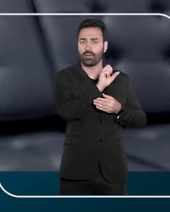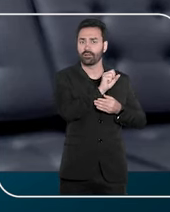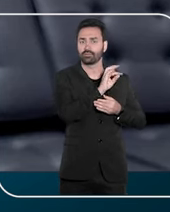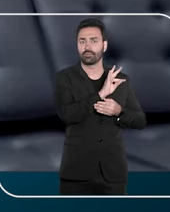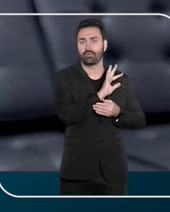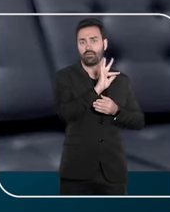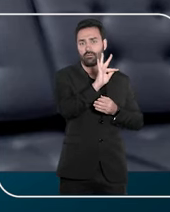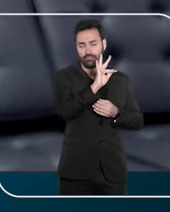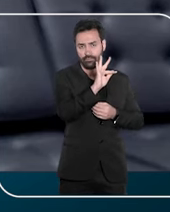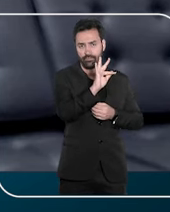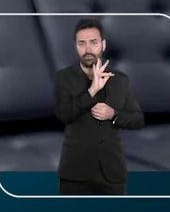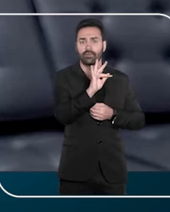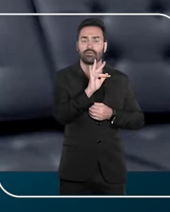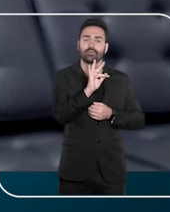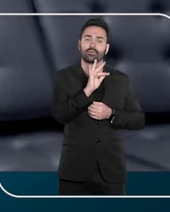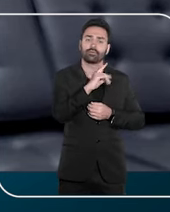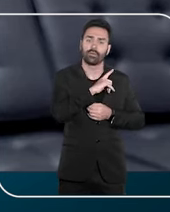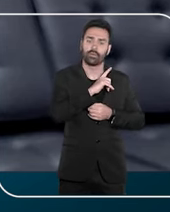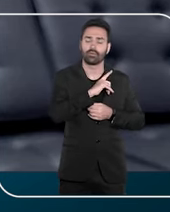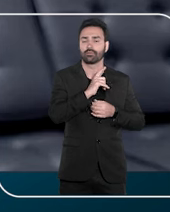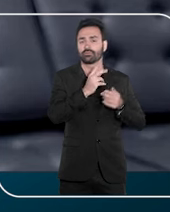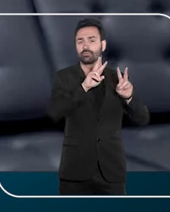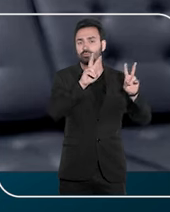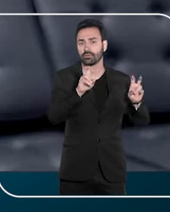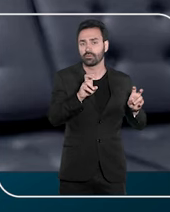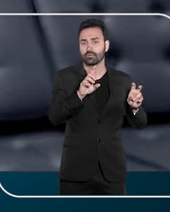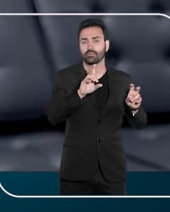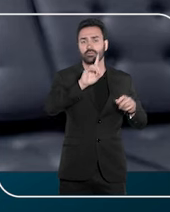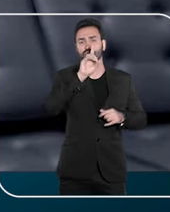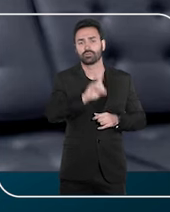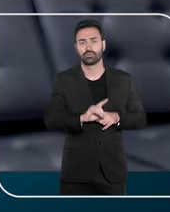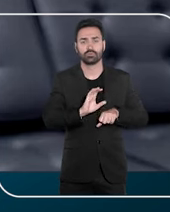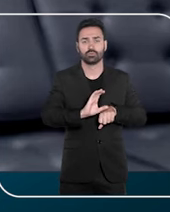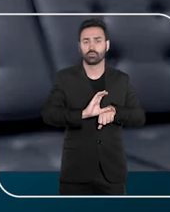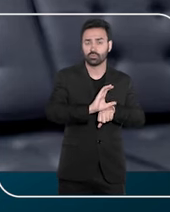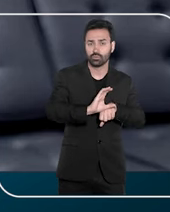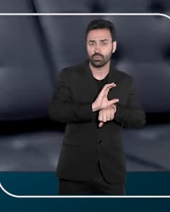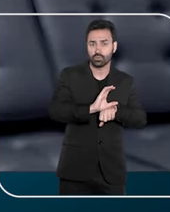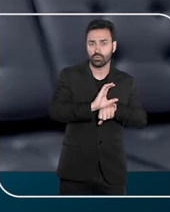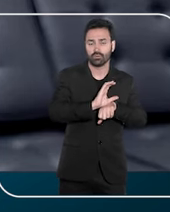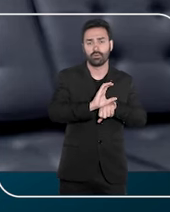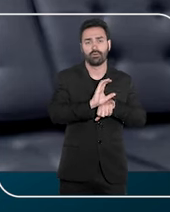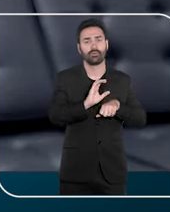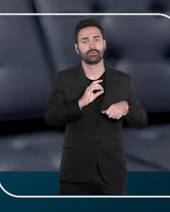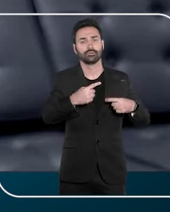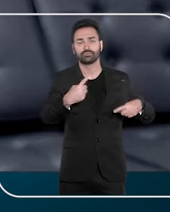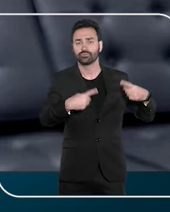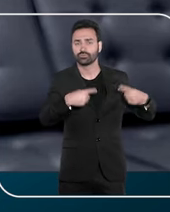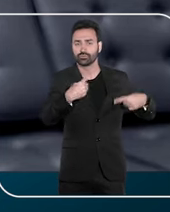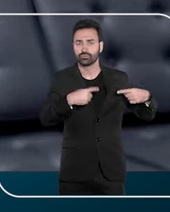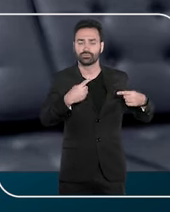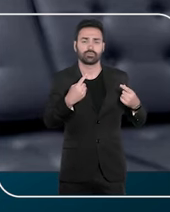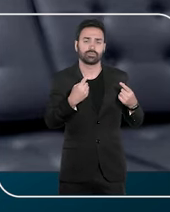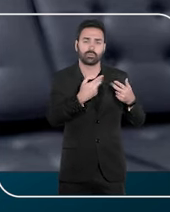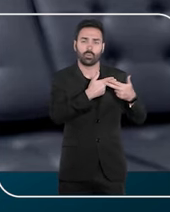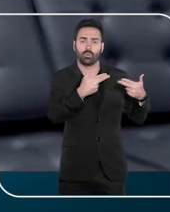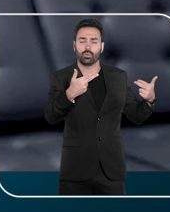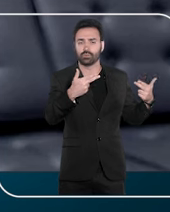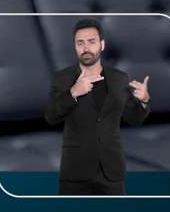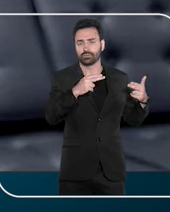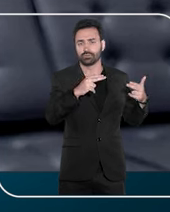versassem temas de direito constitucional ou discutissem aspectos relativos à Constituição da República,